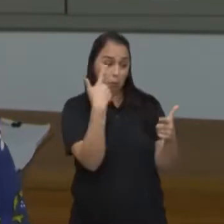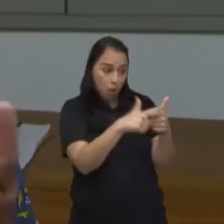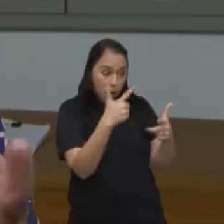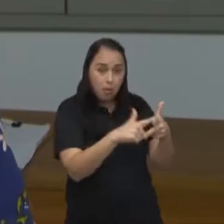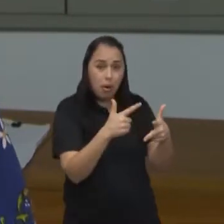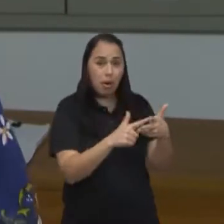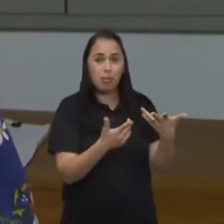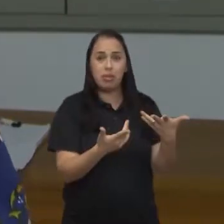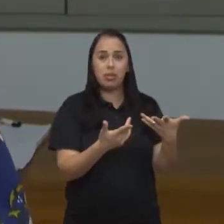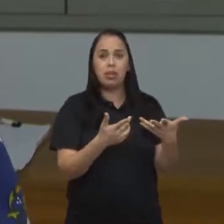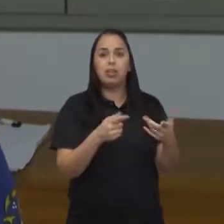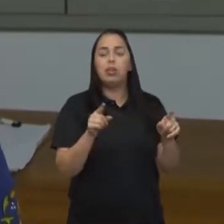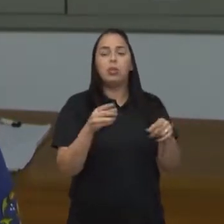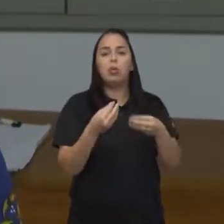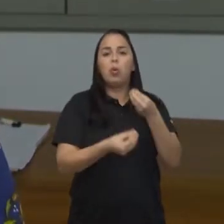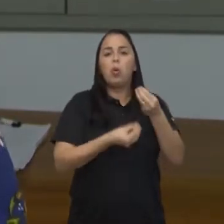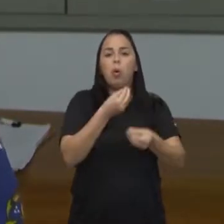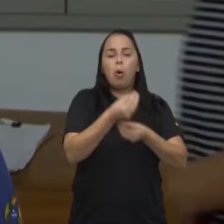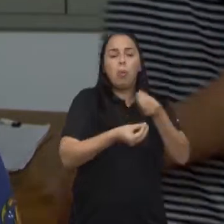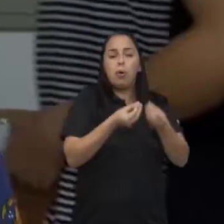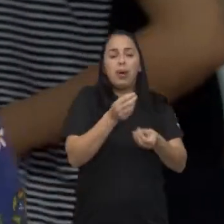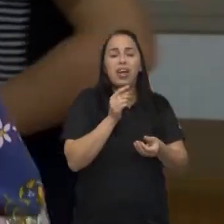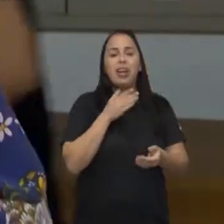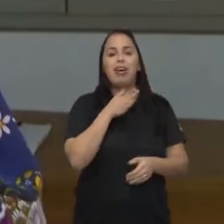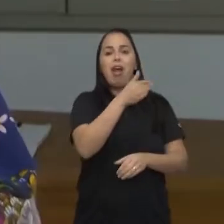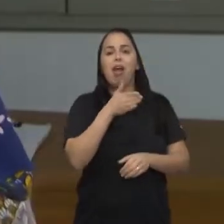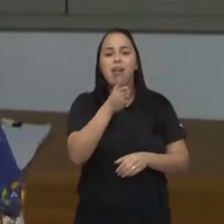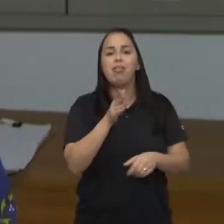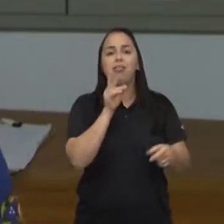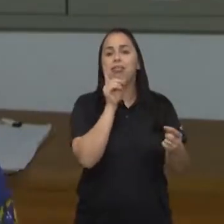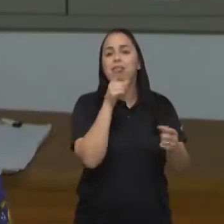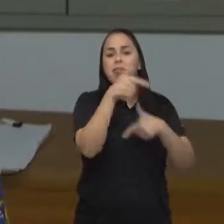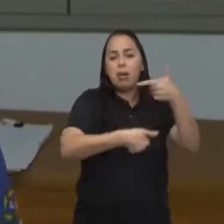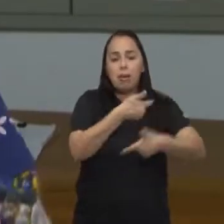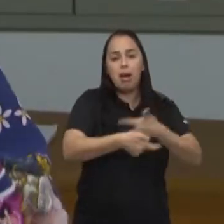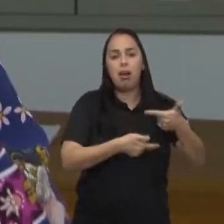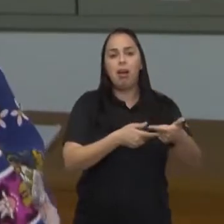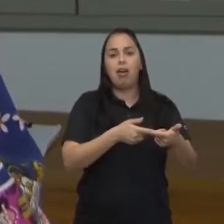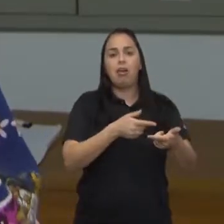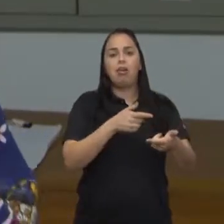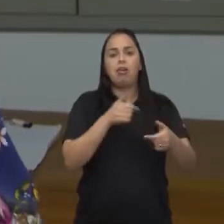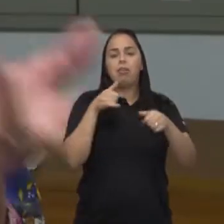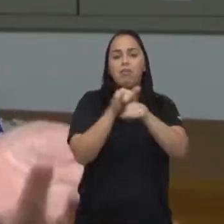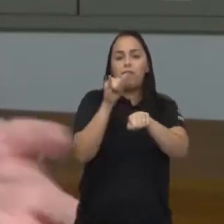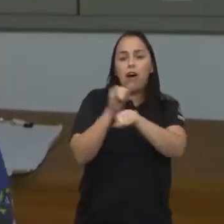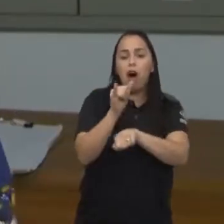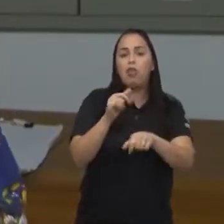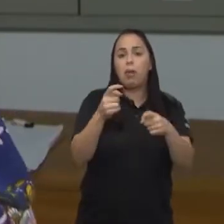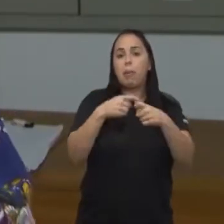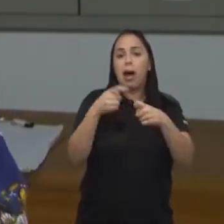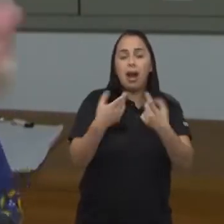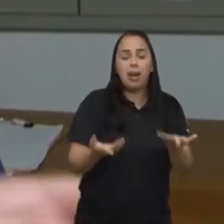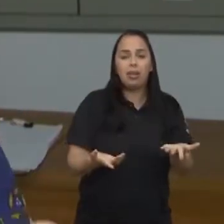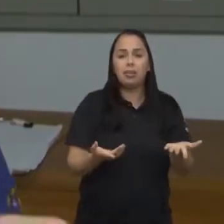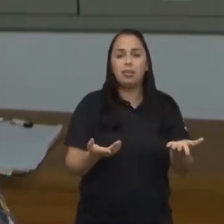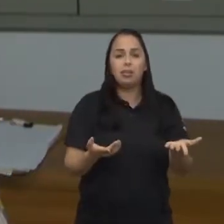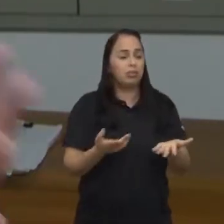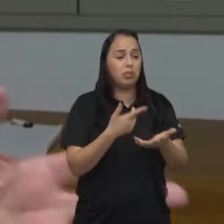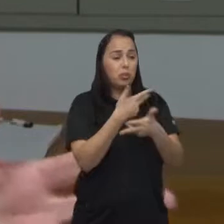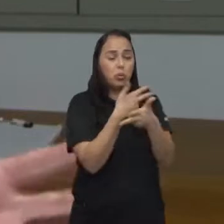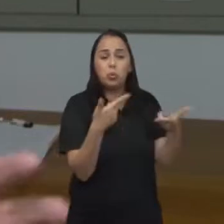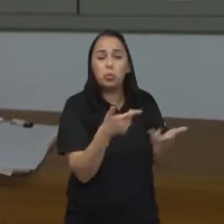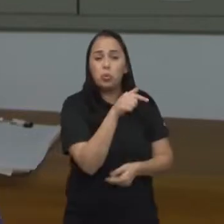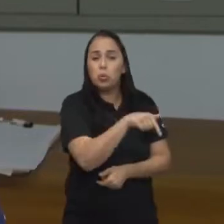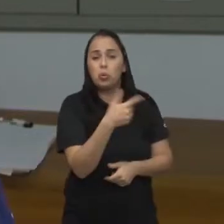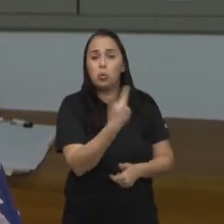problemas muito graves e não tá fazendo agendamento para trabalhar tô perdendo consultas não estão fazendo não tendo